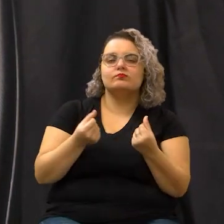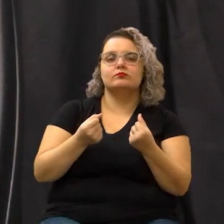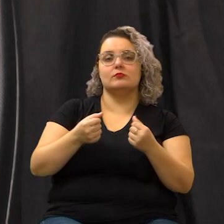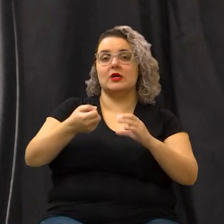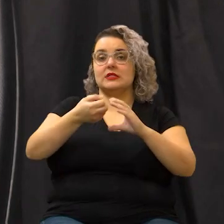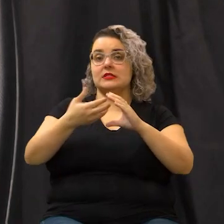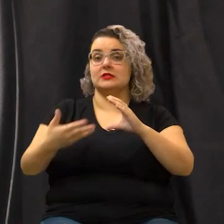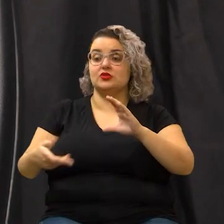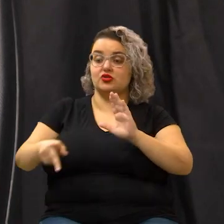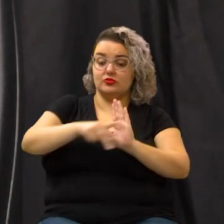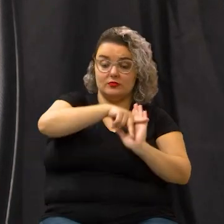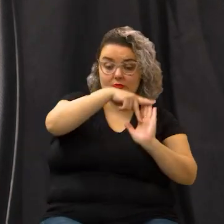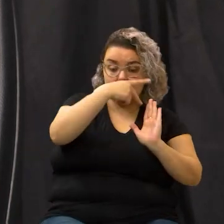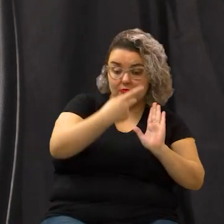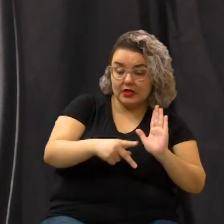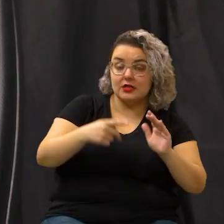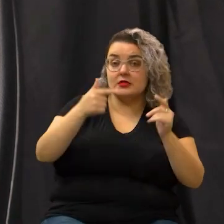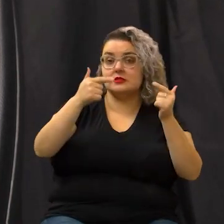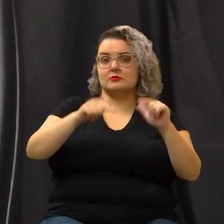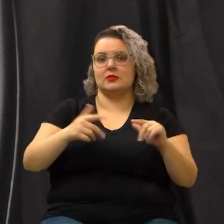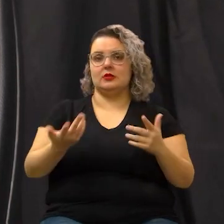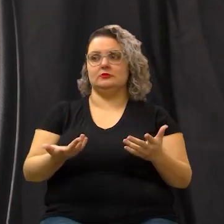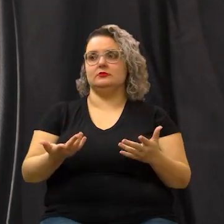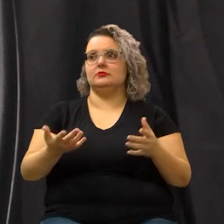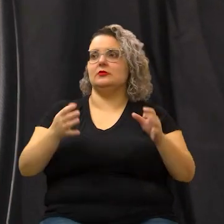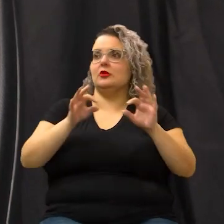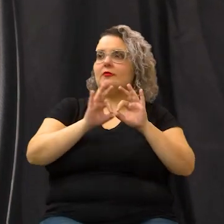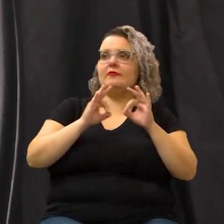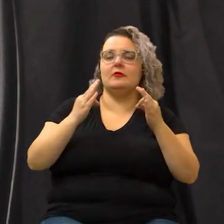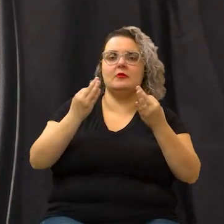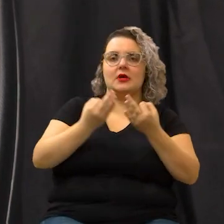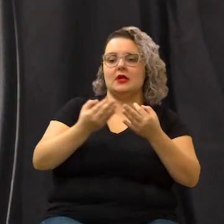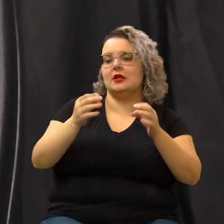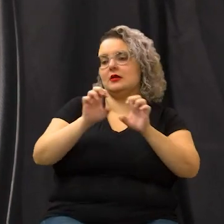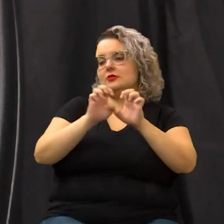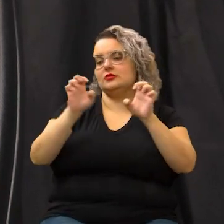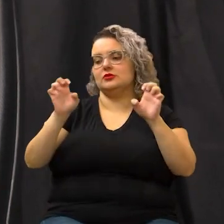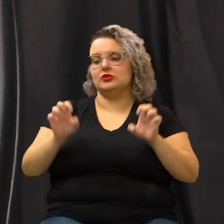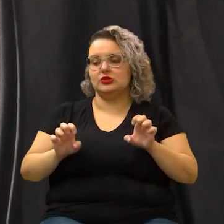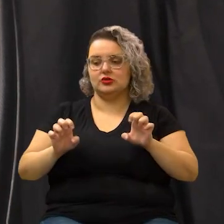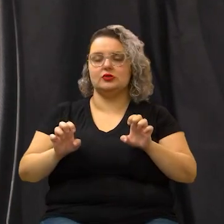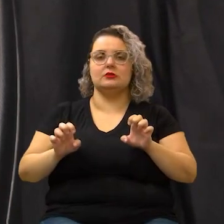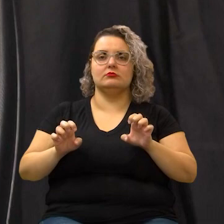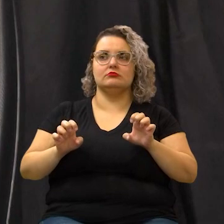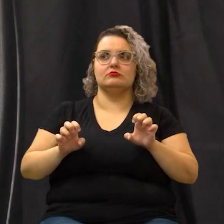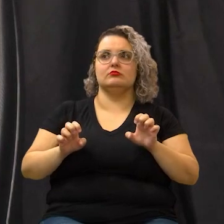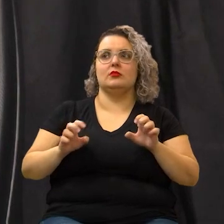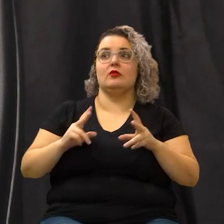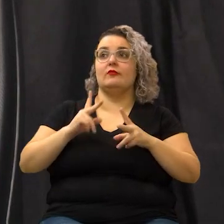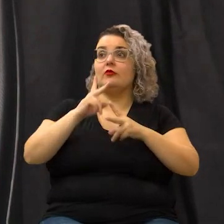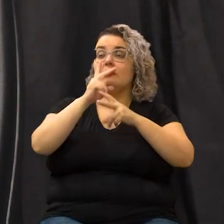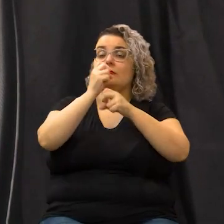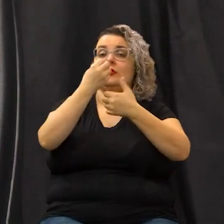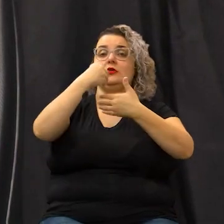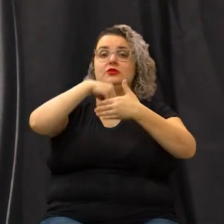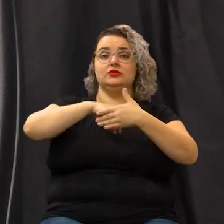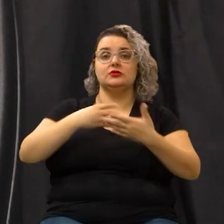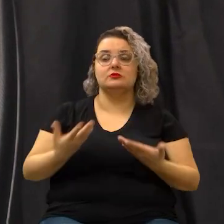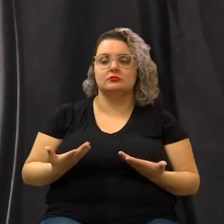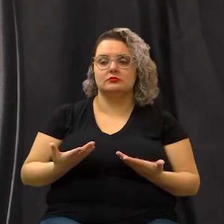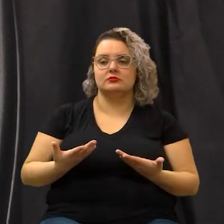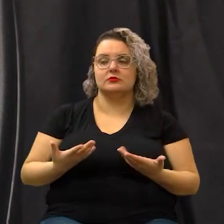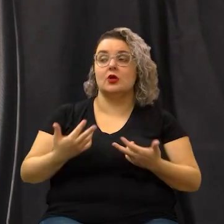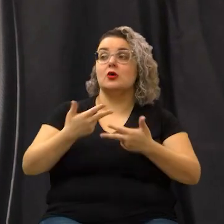essa característica de pertencimento, né, de familiar, estrutural, ela ficou